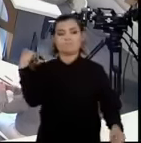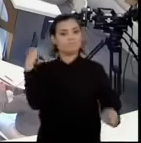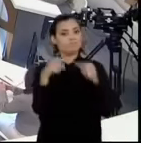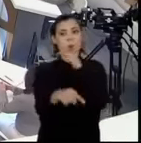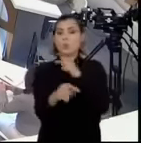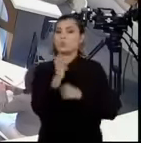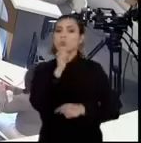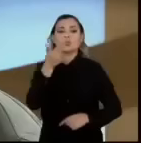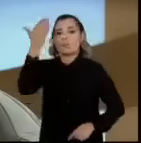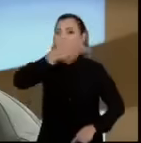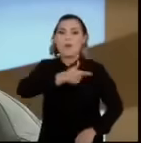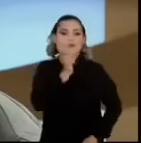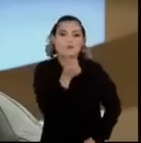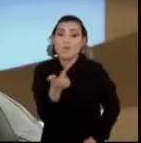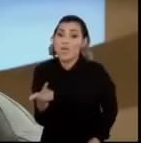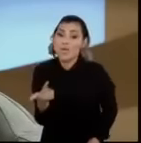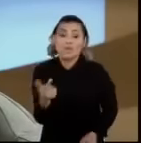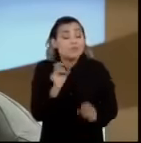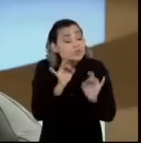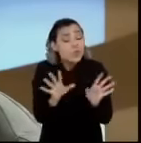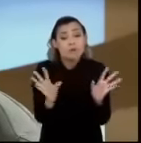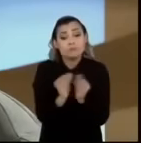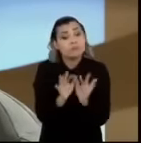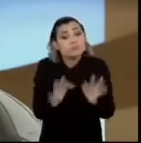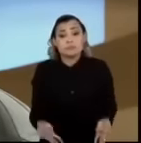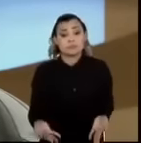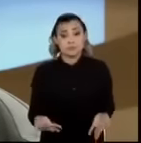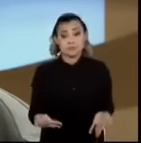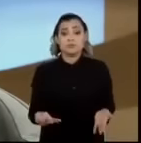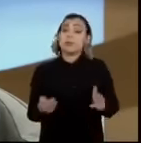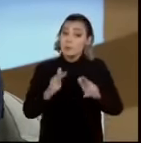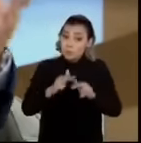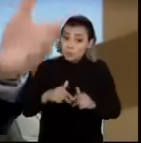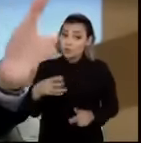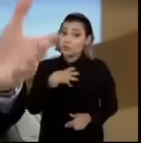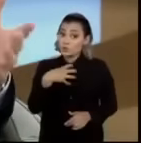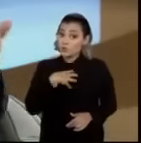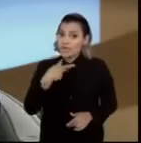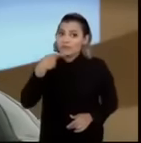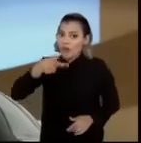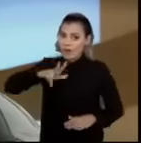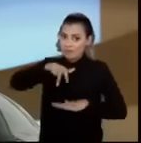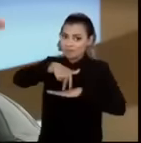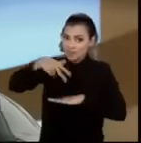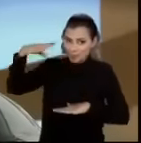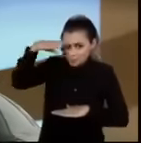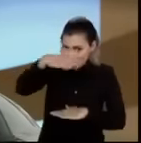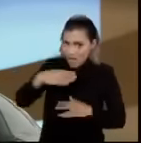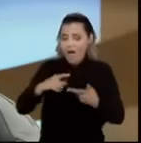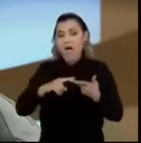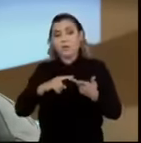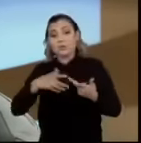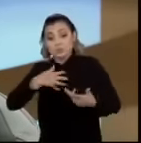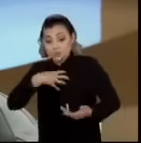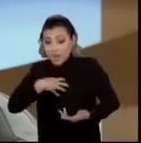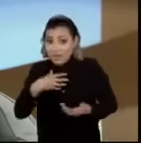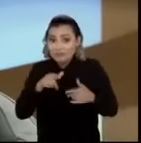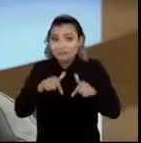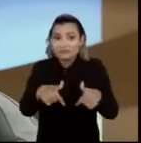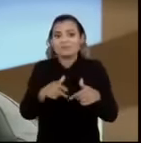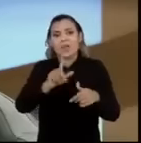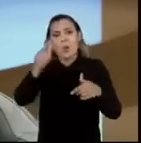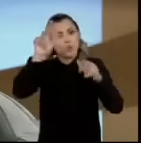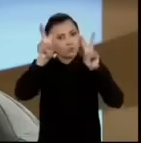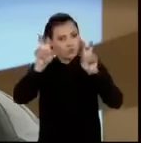respaldo fático. Só isso. Foi essa a colocação. Agora, a forma de falar enfim, retórica, etc., essa é uma outra discussão.